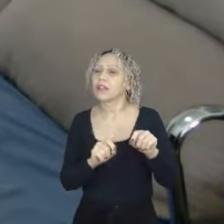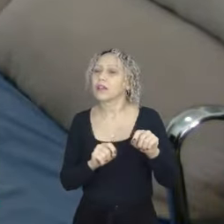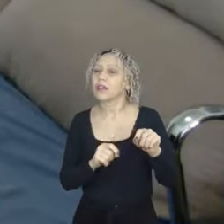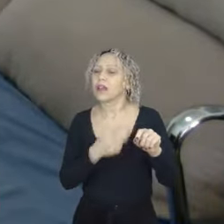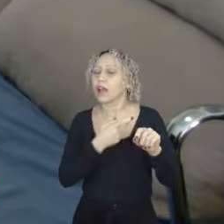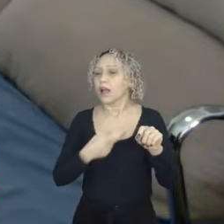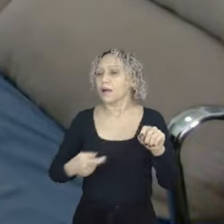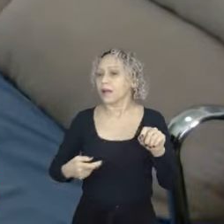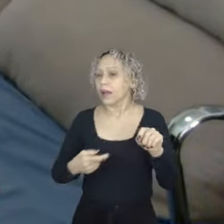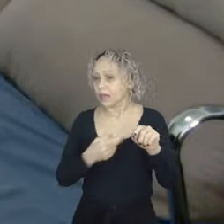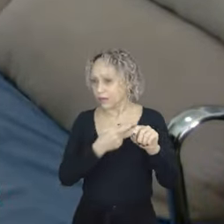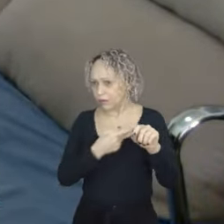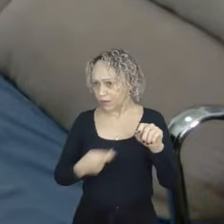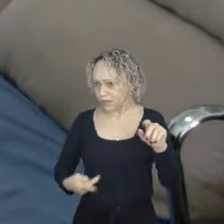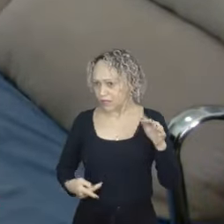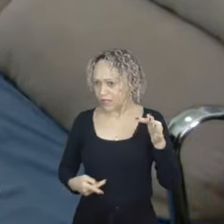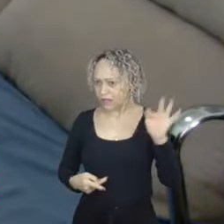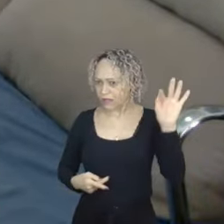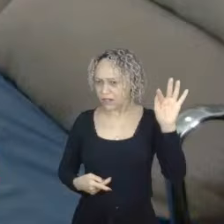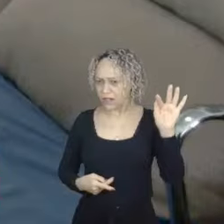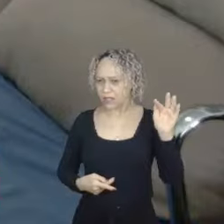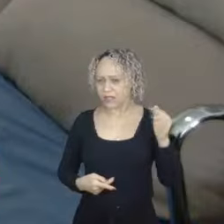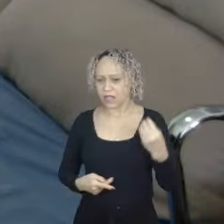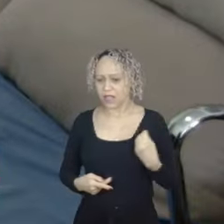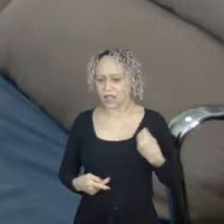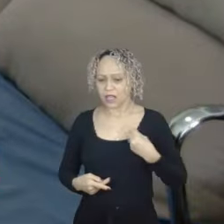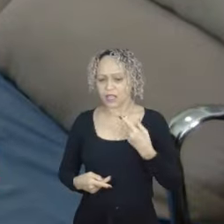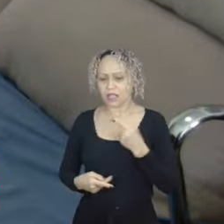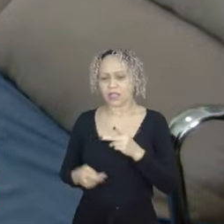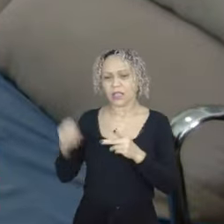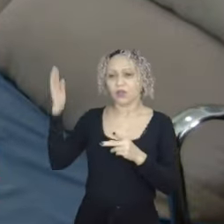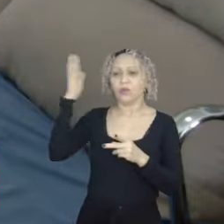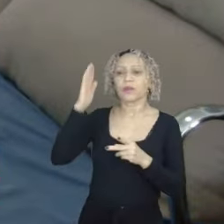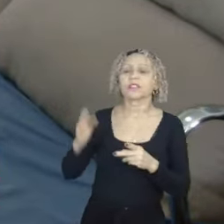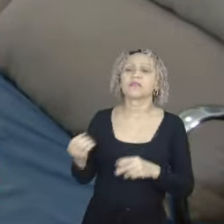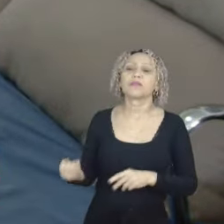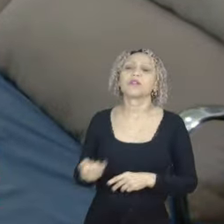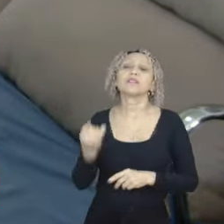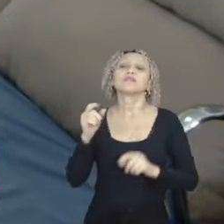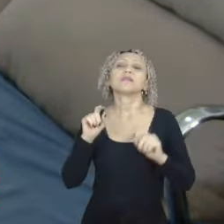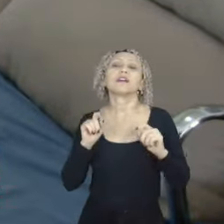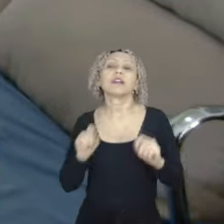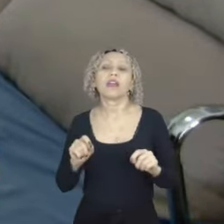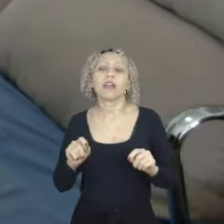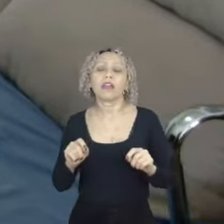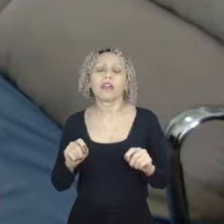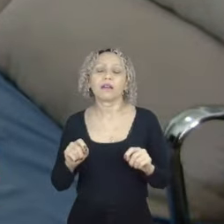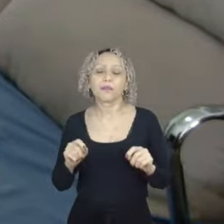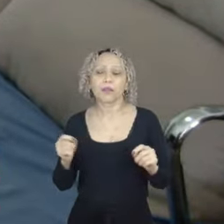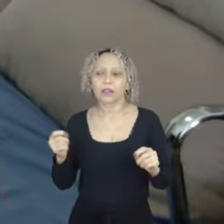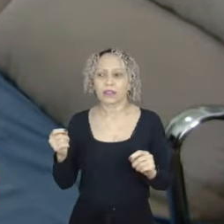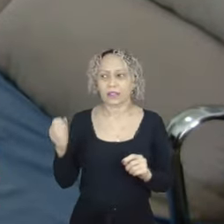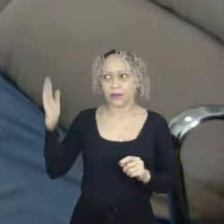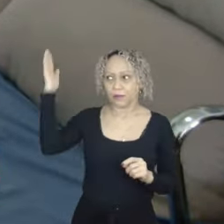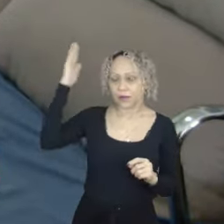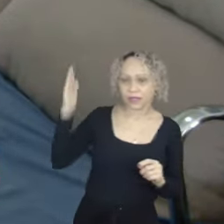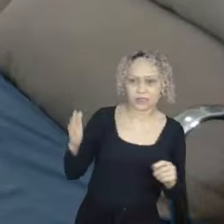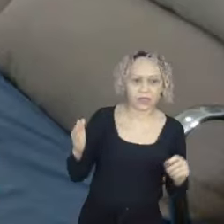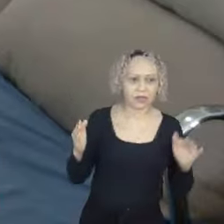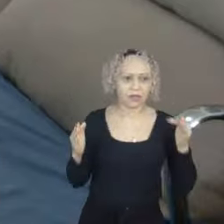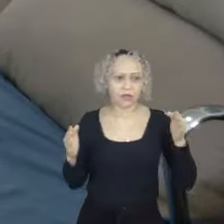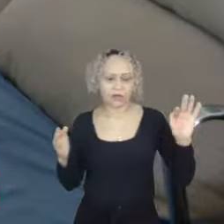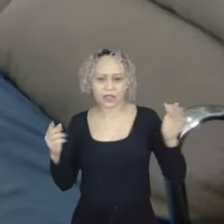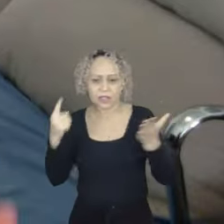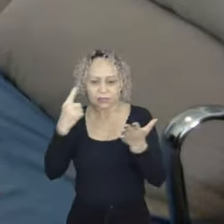placa da diplomacia brasileira, em especial do presidente Lula. Por quê? Porque essa agenda reforçou a posição brasileira,